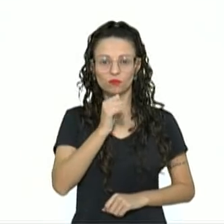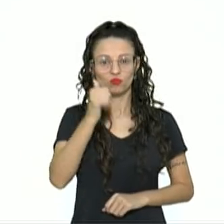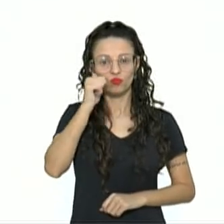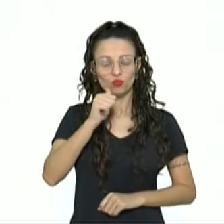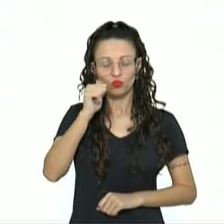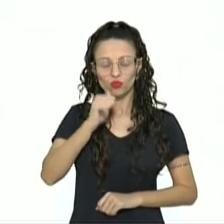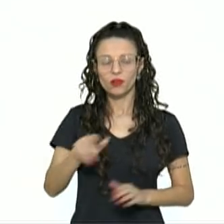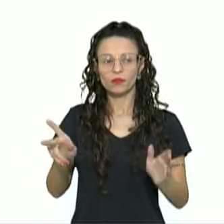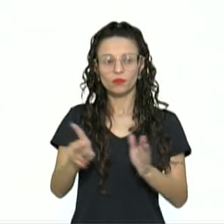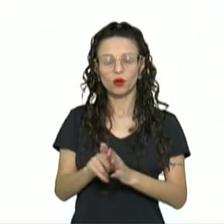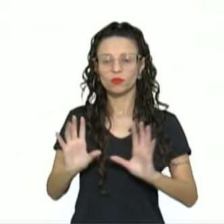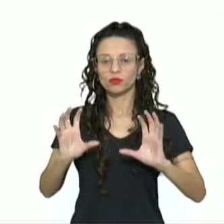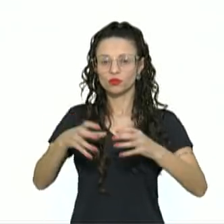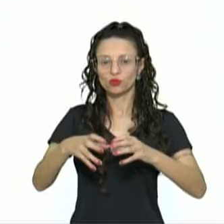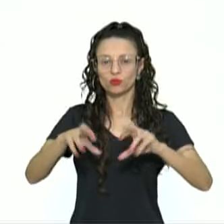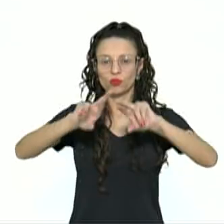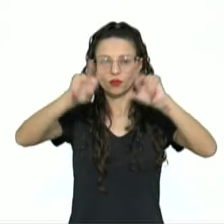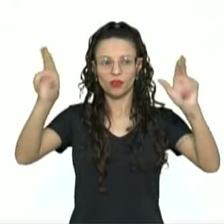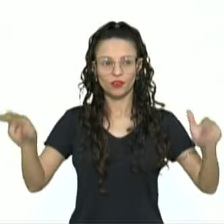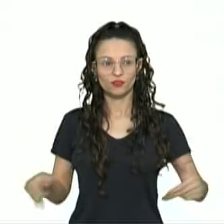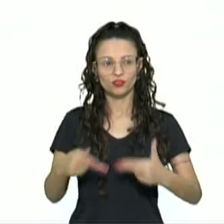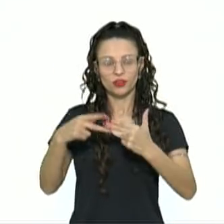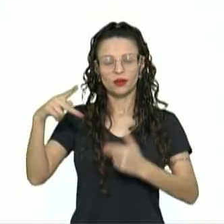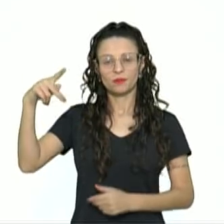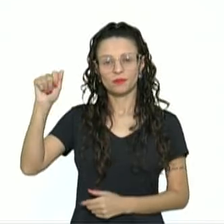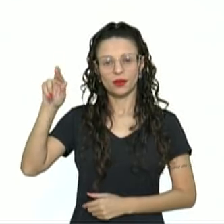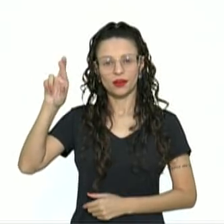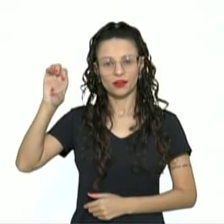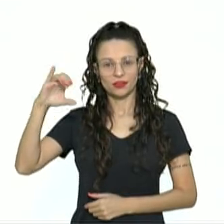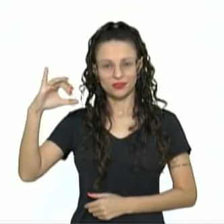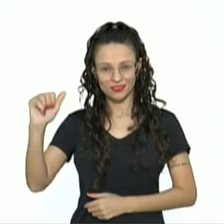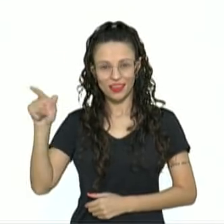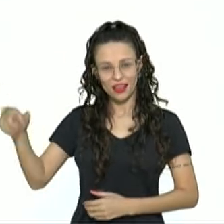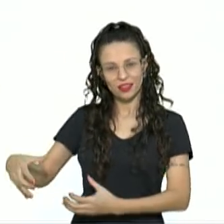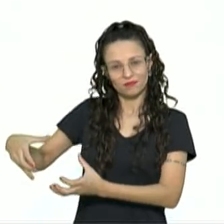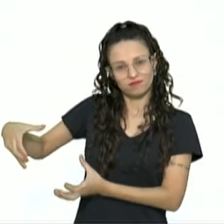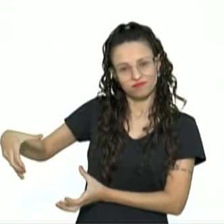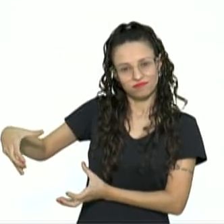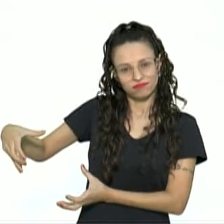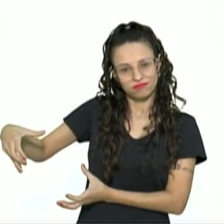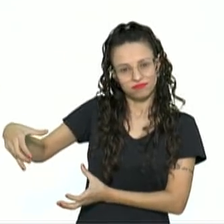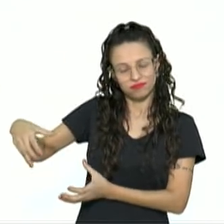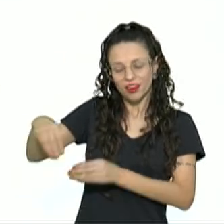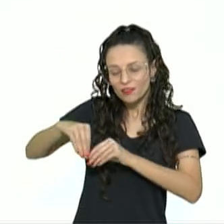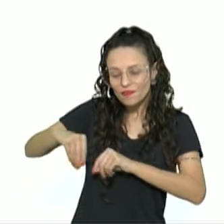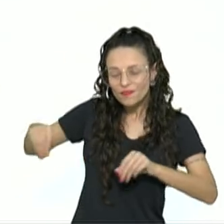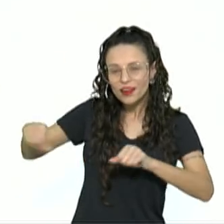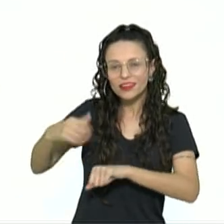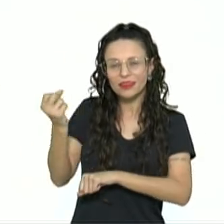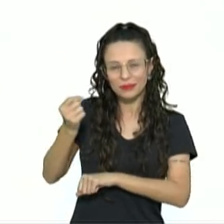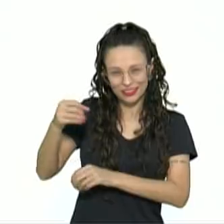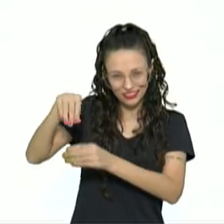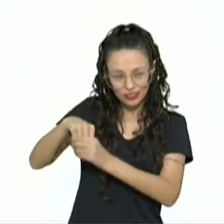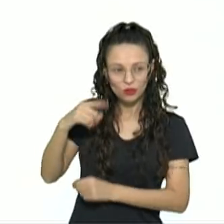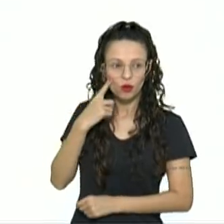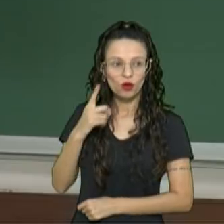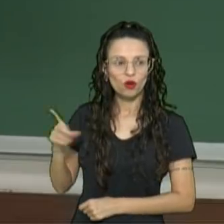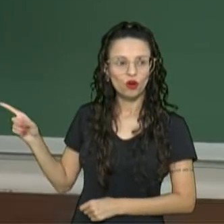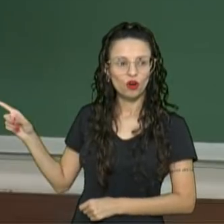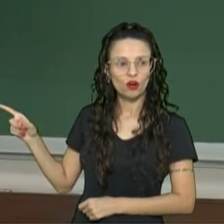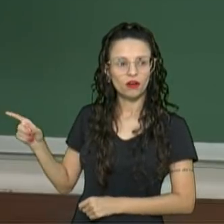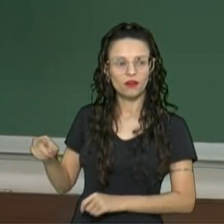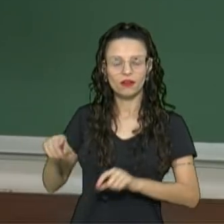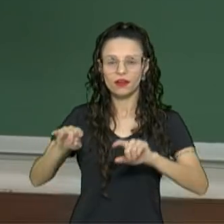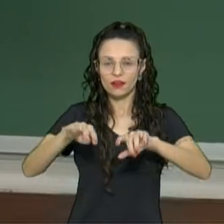da etnia Pareci, segurando a cabaça e o cesto com biju em Campo Novo do Perecis. Então, olha só, né, na